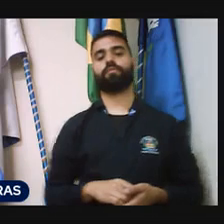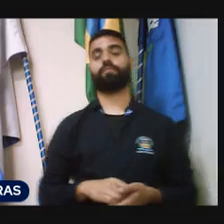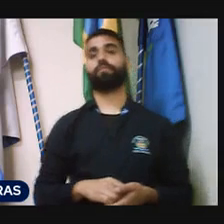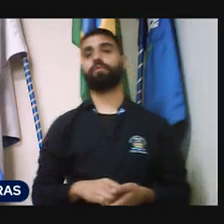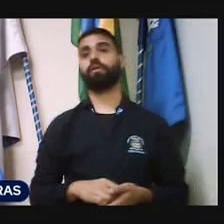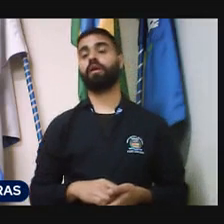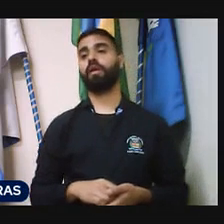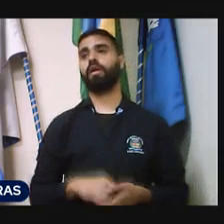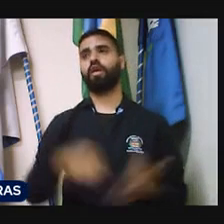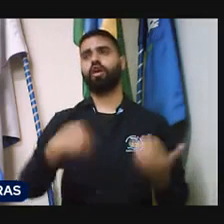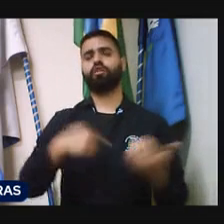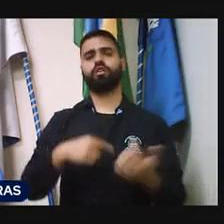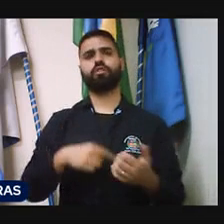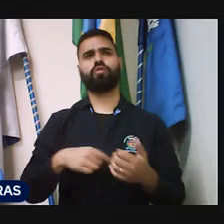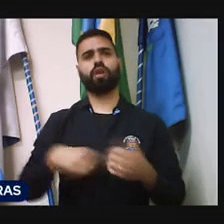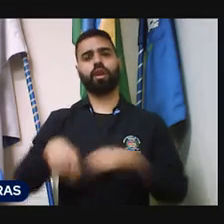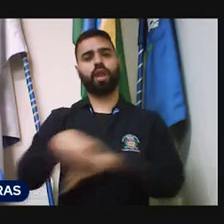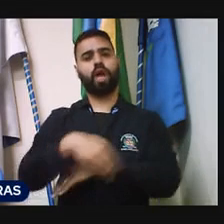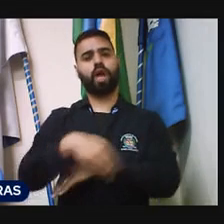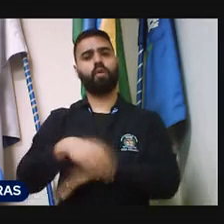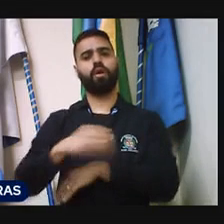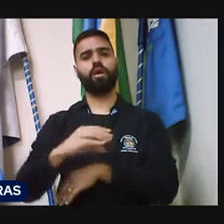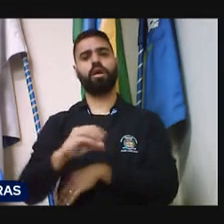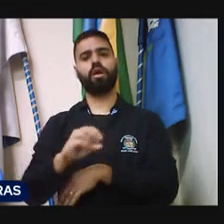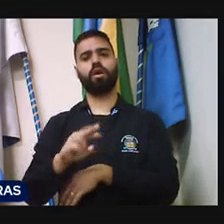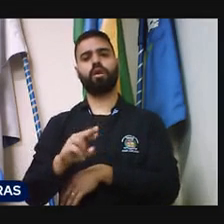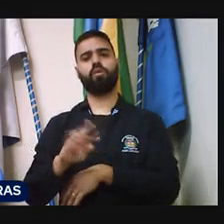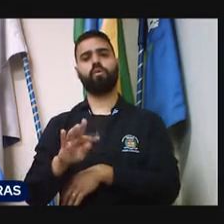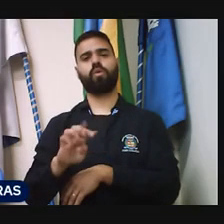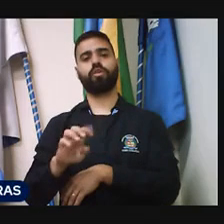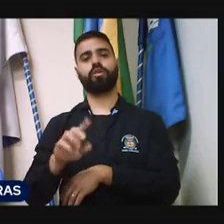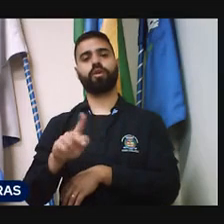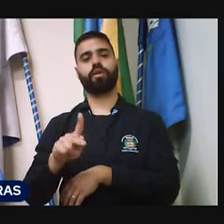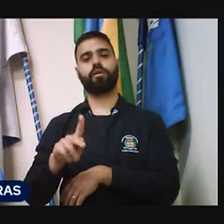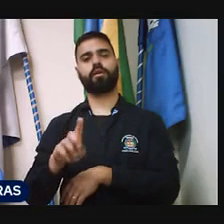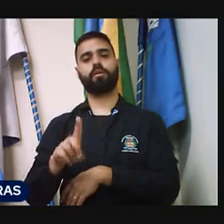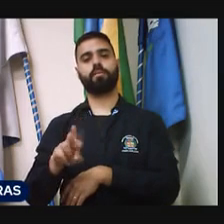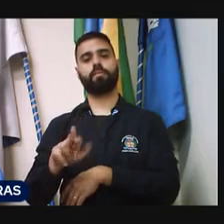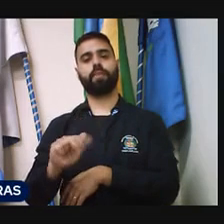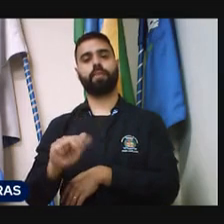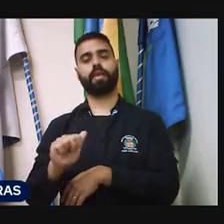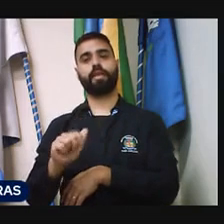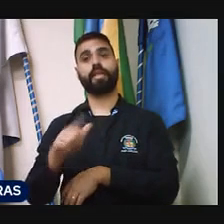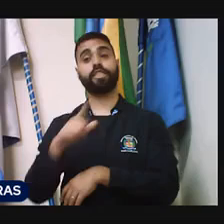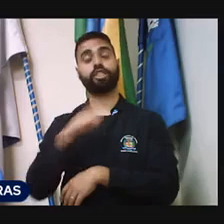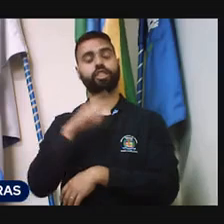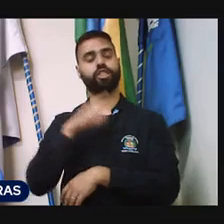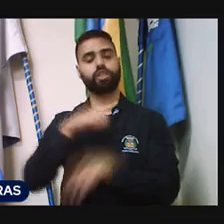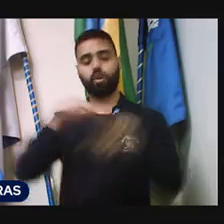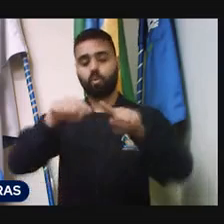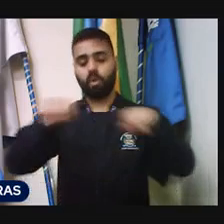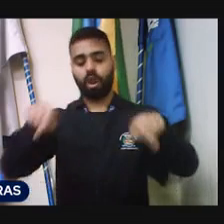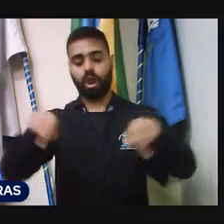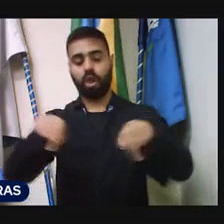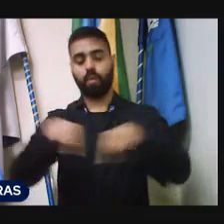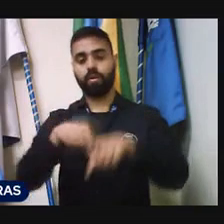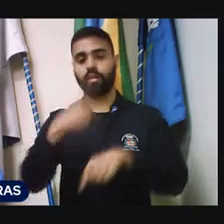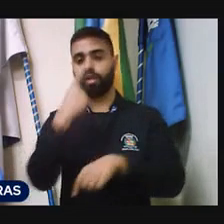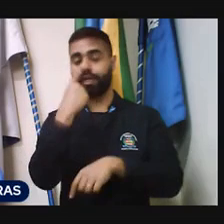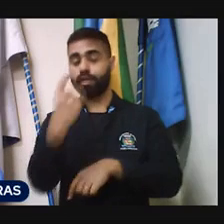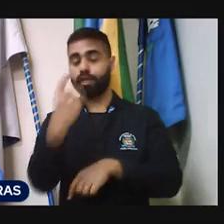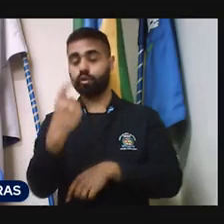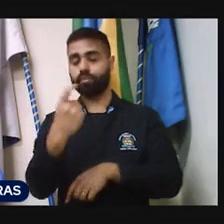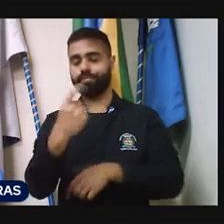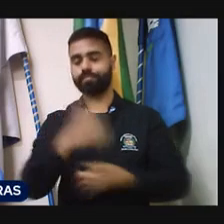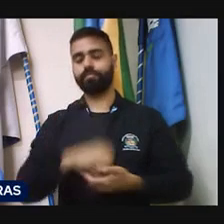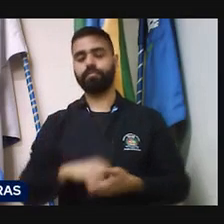corte de pedra é após um bairro do Jardim ser essa que nós temos lá a viu a lixeira a